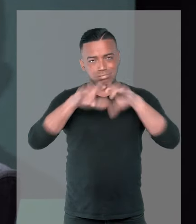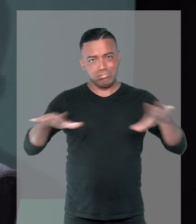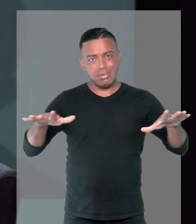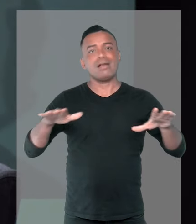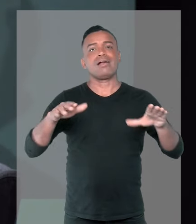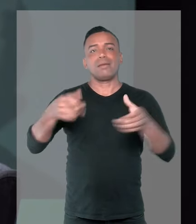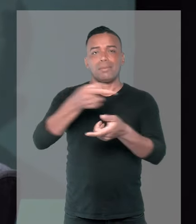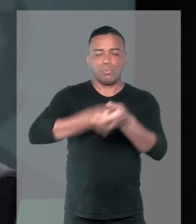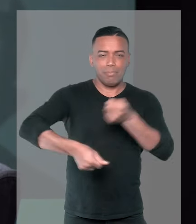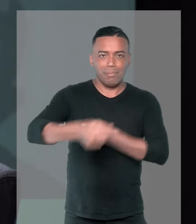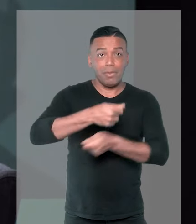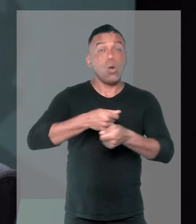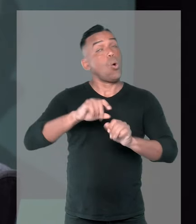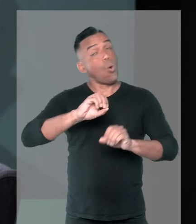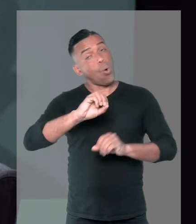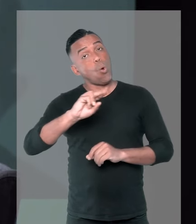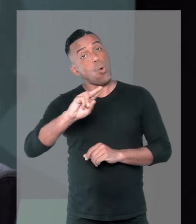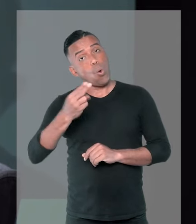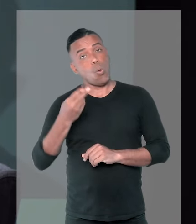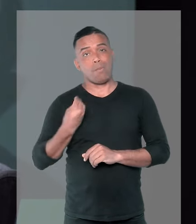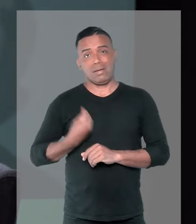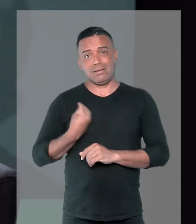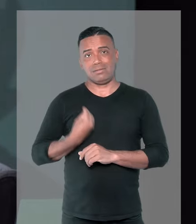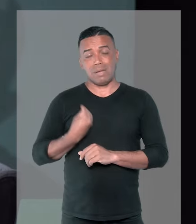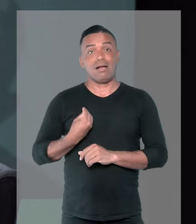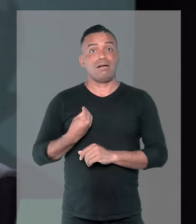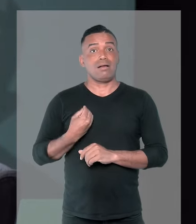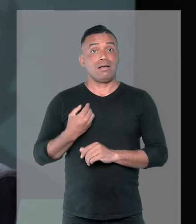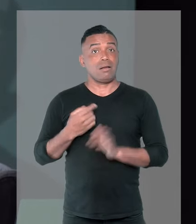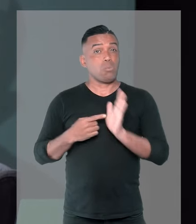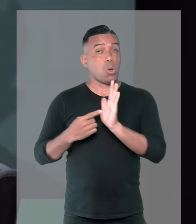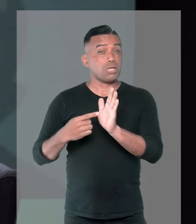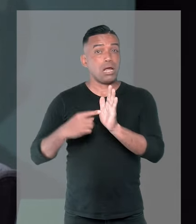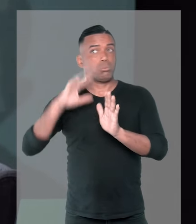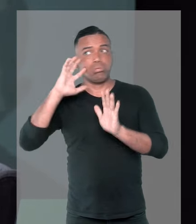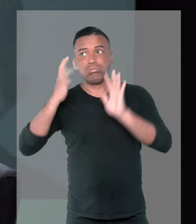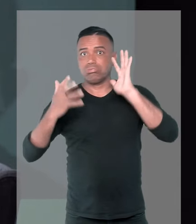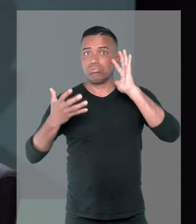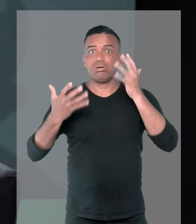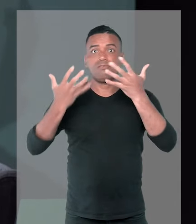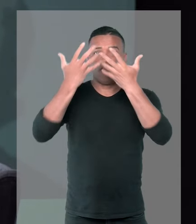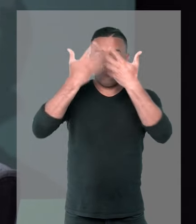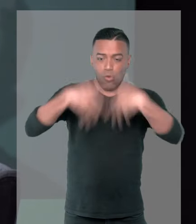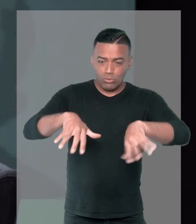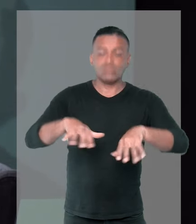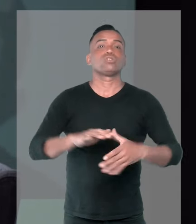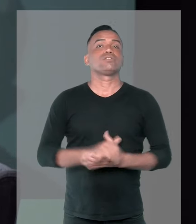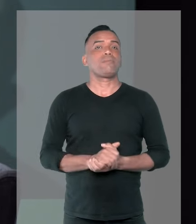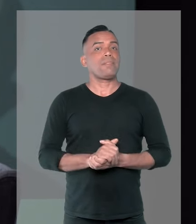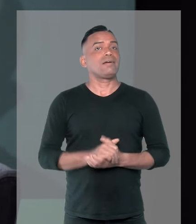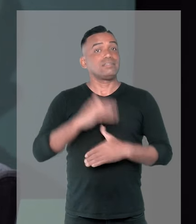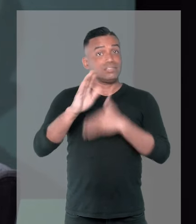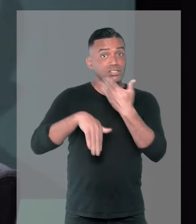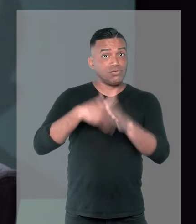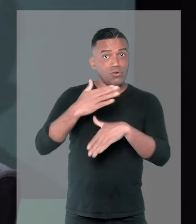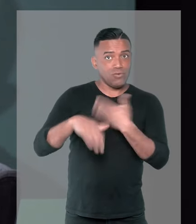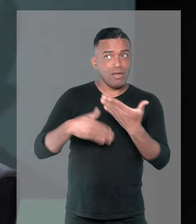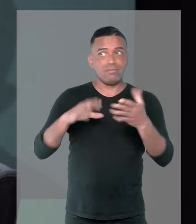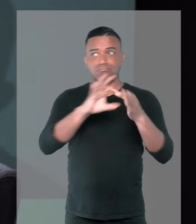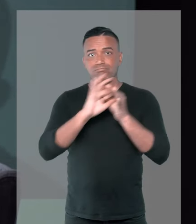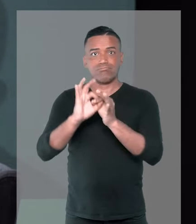causar ou participar delas eh desenhando fluxos né desenvolvendo as capacidades de